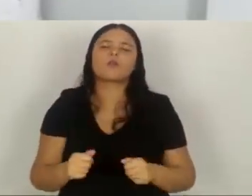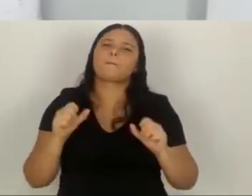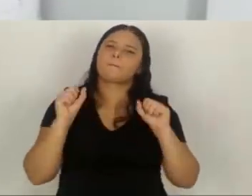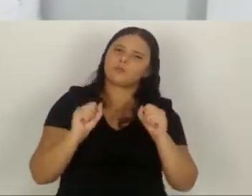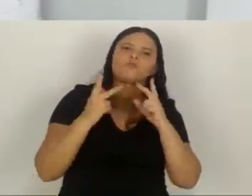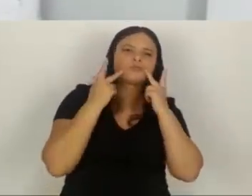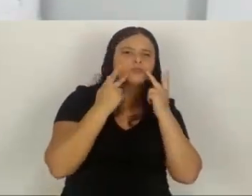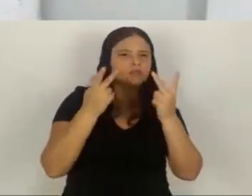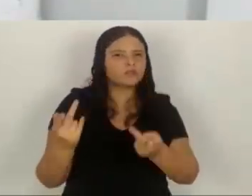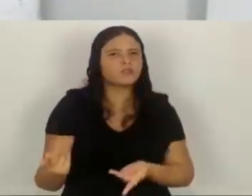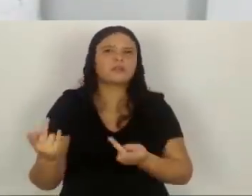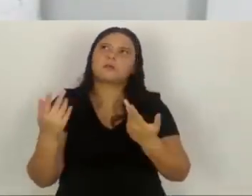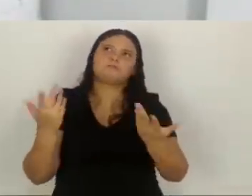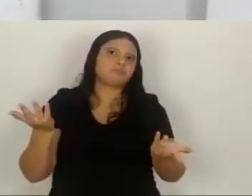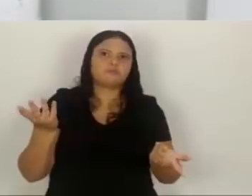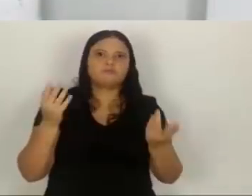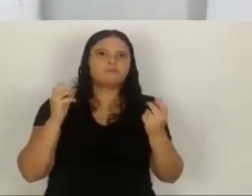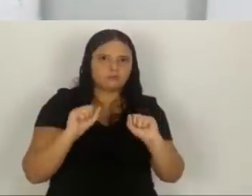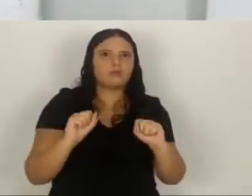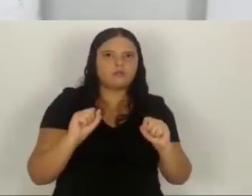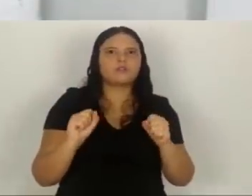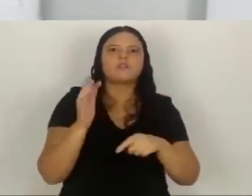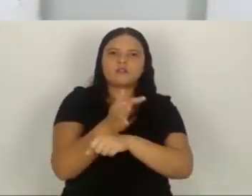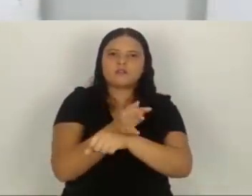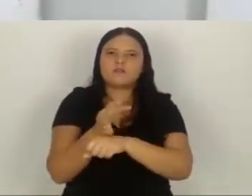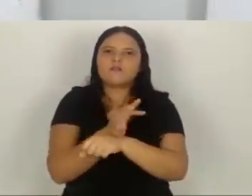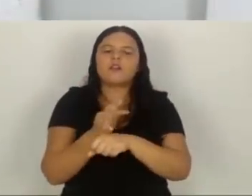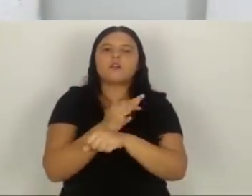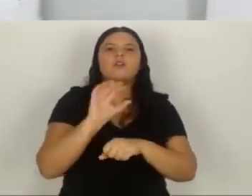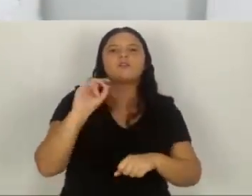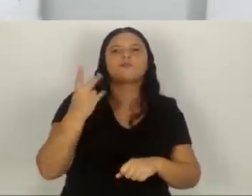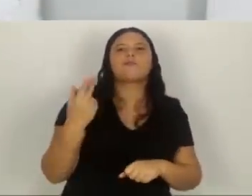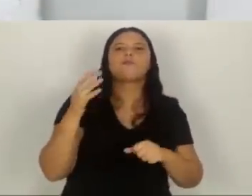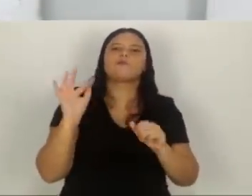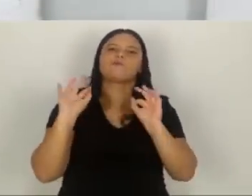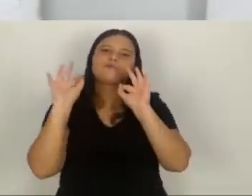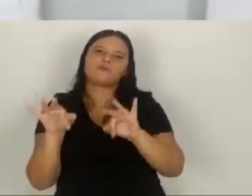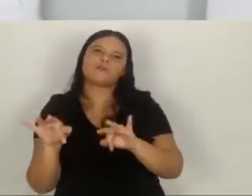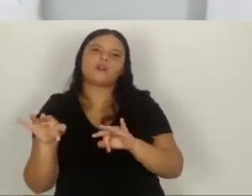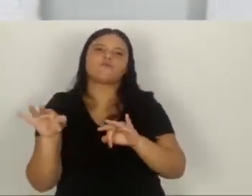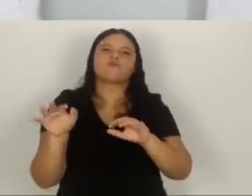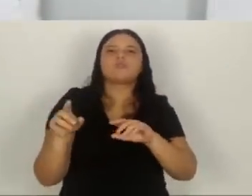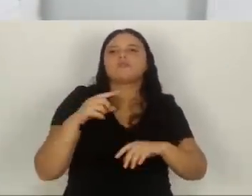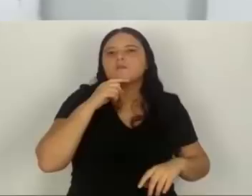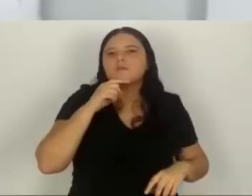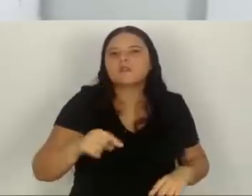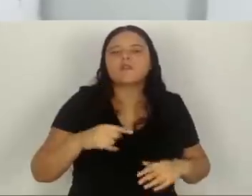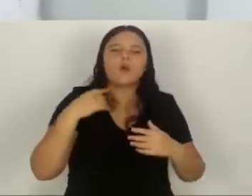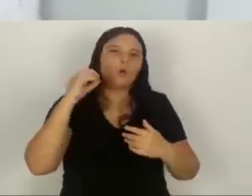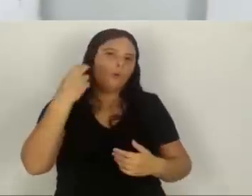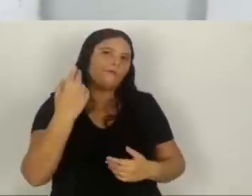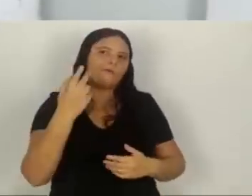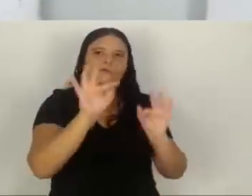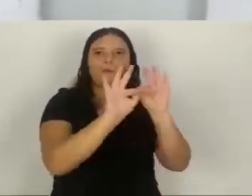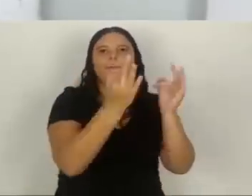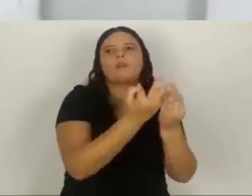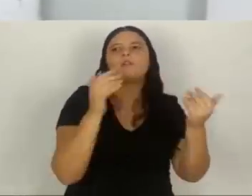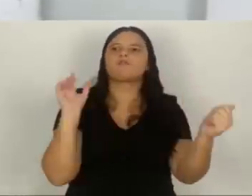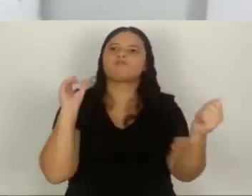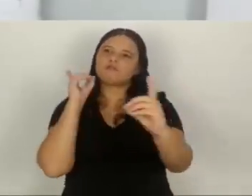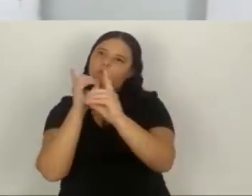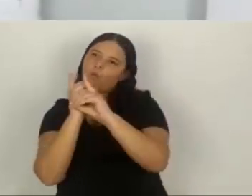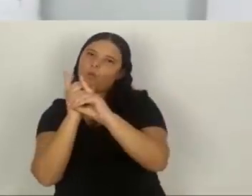Pode visitar, você pode ir nas férias ou um final de semana, a família vai te ver ou você vem. Então eu